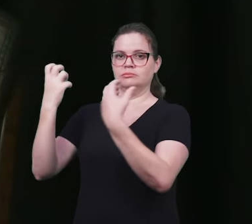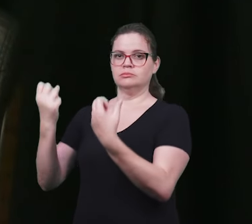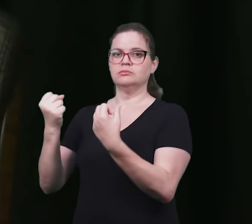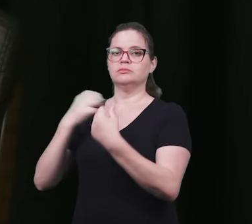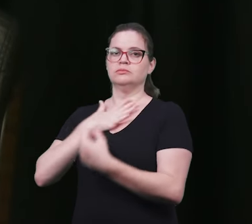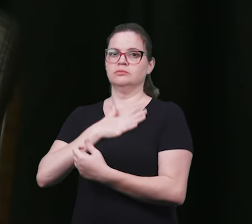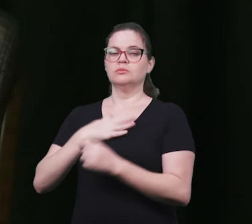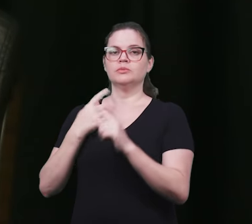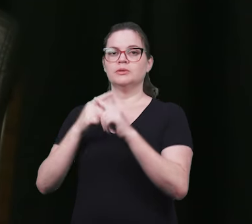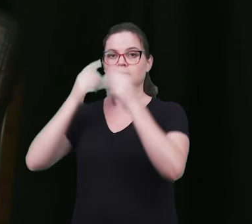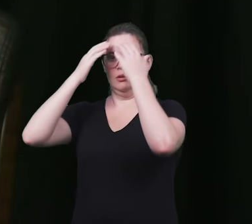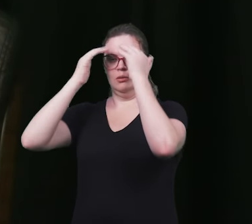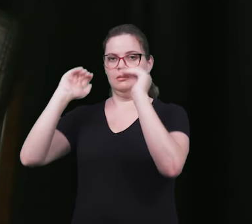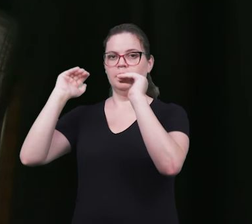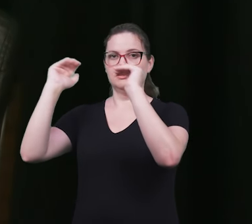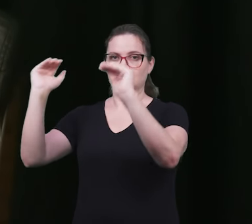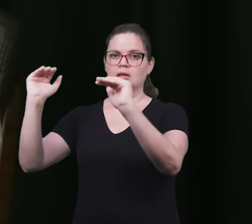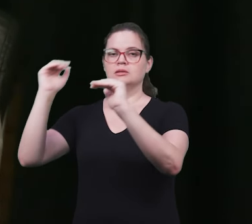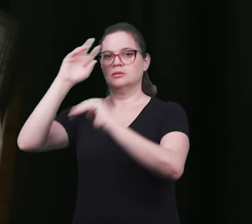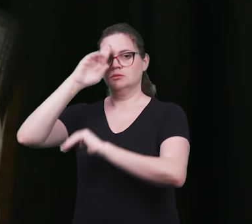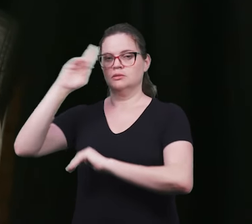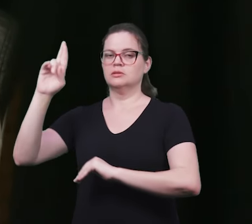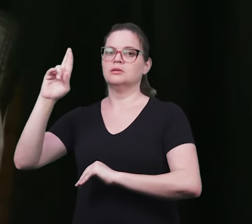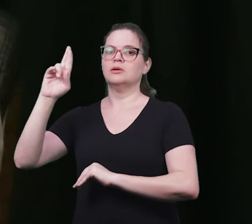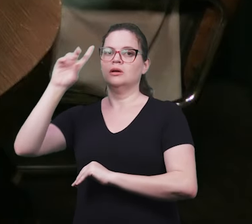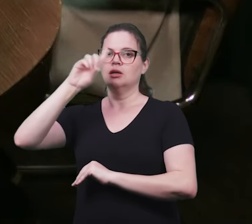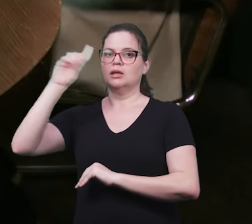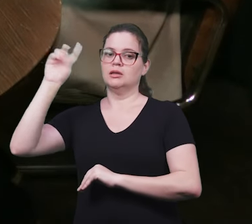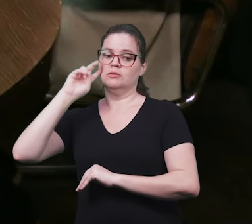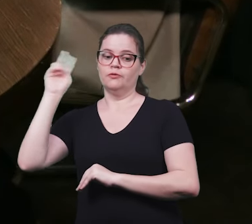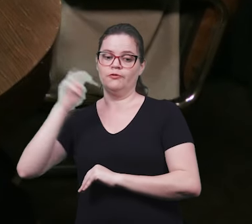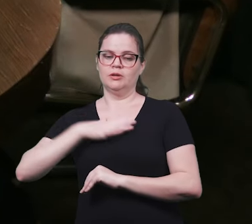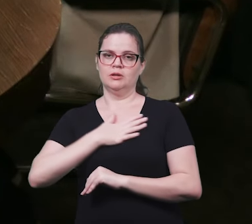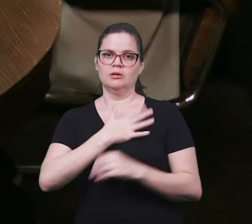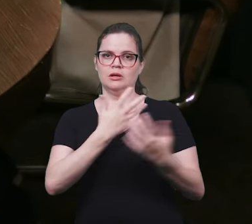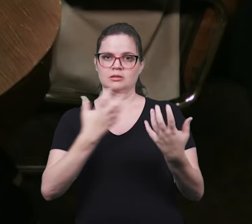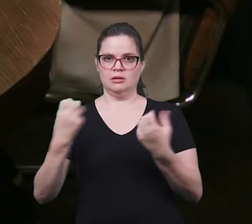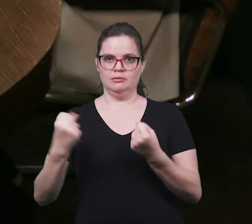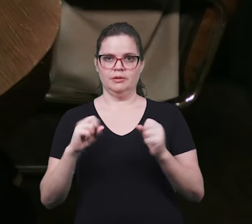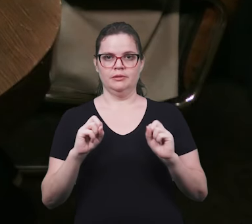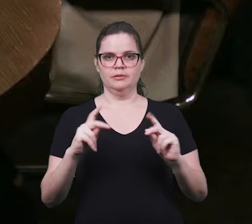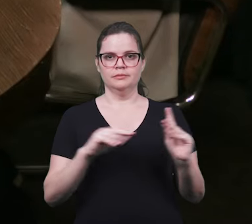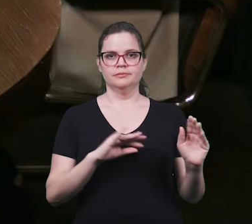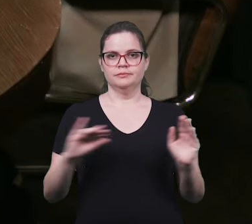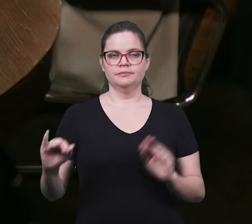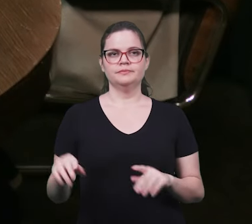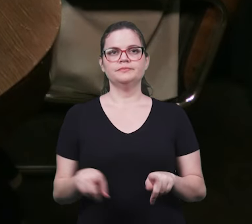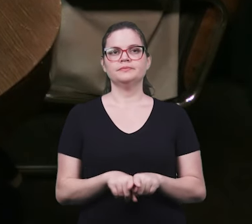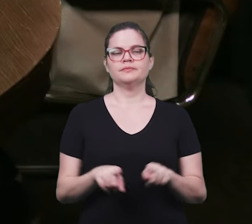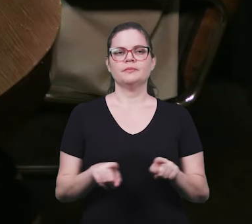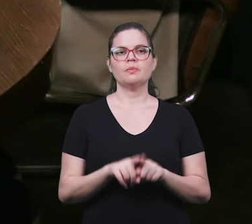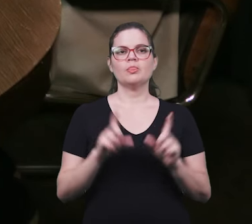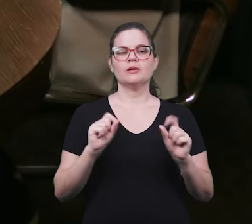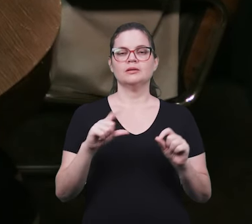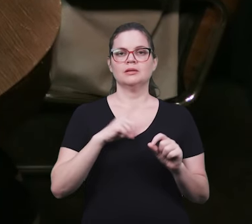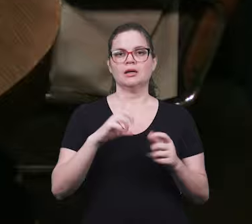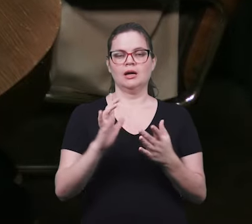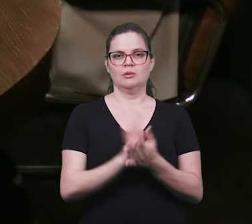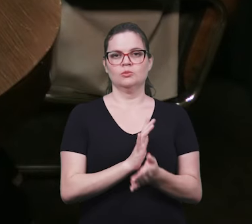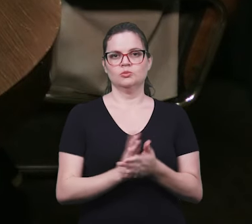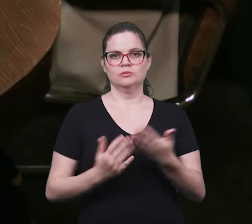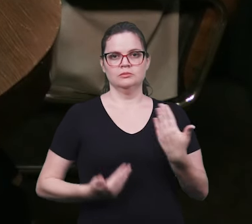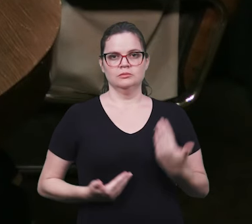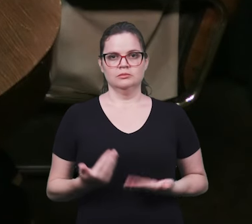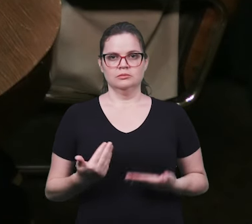é um ato de obediência e ele deve ser agradável a Deus. E vamos fazer um parênteses aqui, pastor, porque às vezes tem alguns irmãos ou